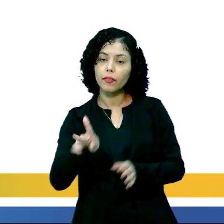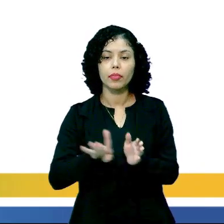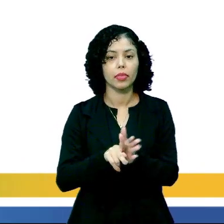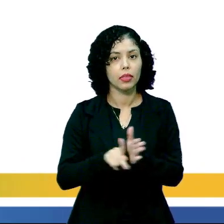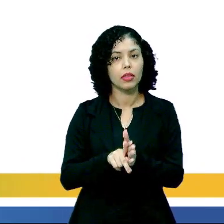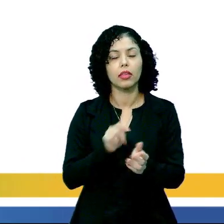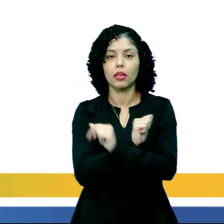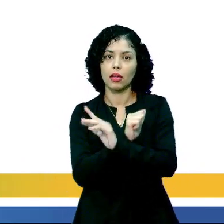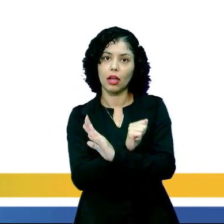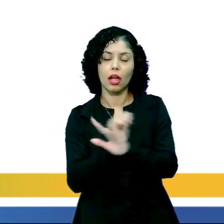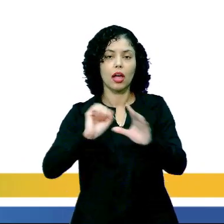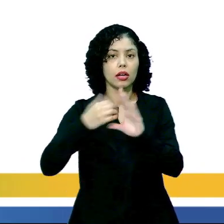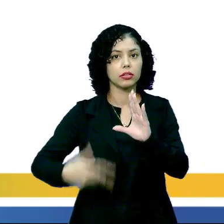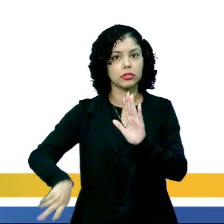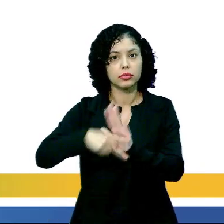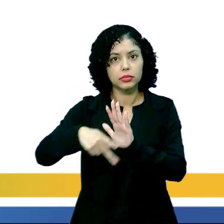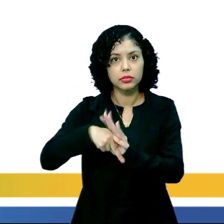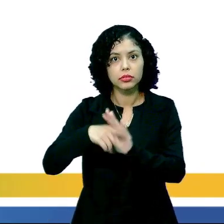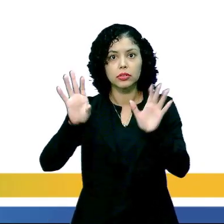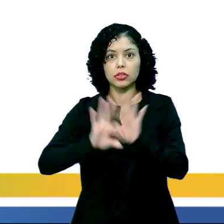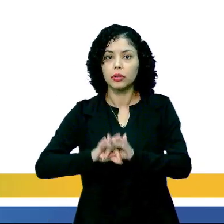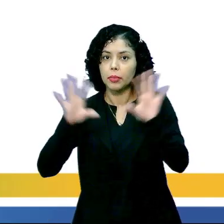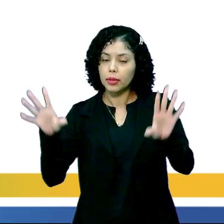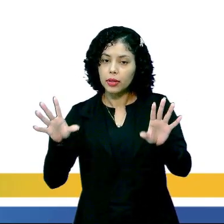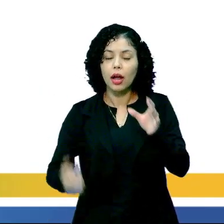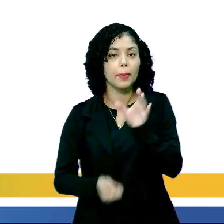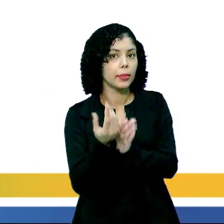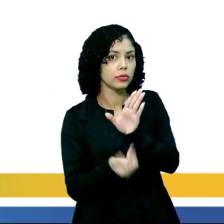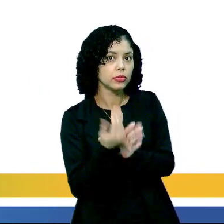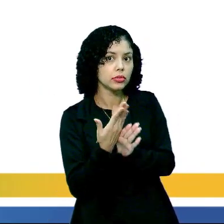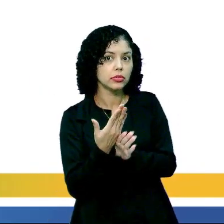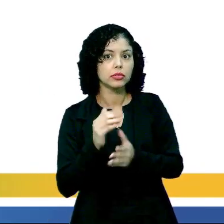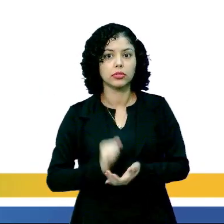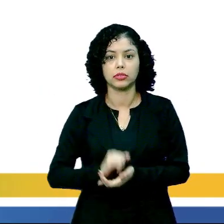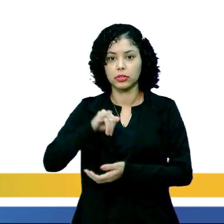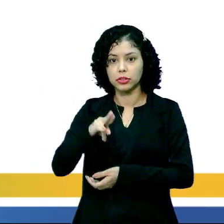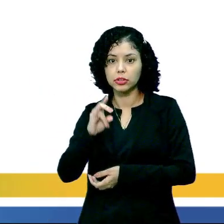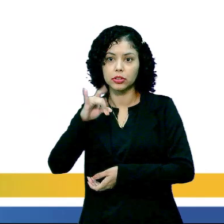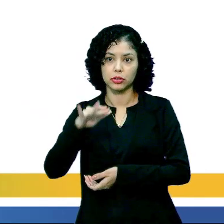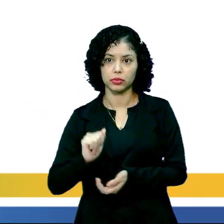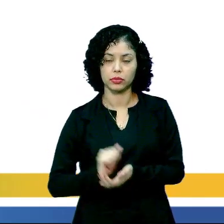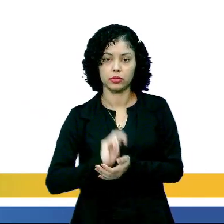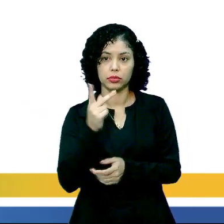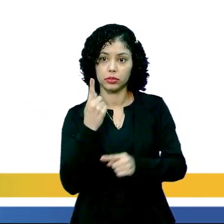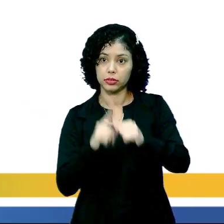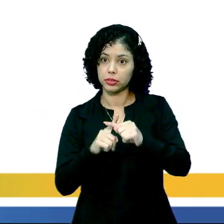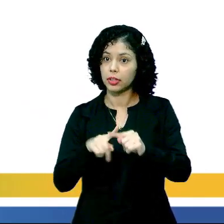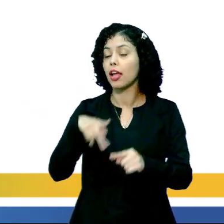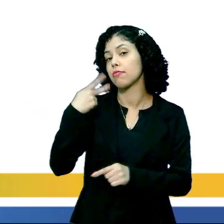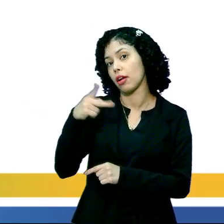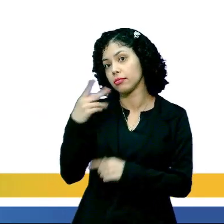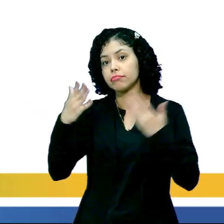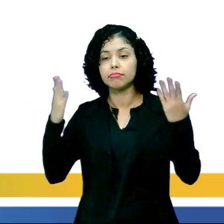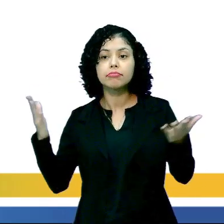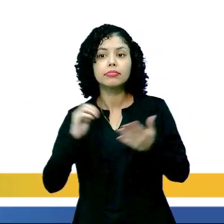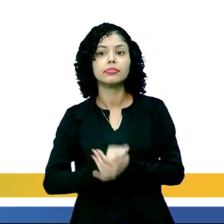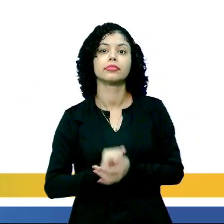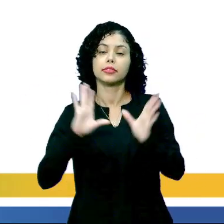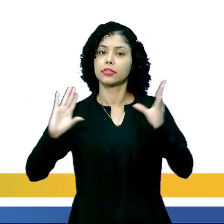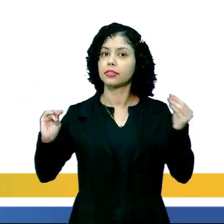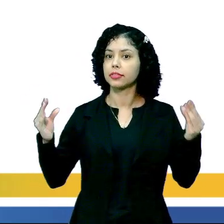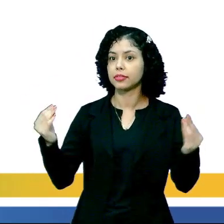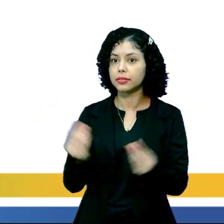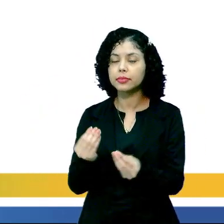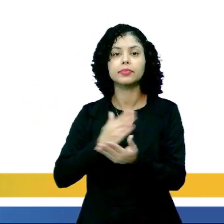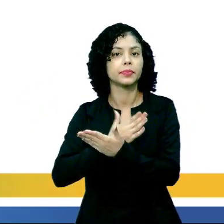um ácido sempre tem essa característica de liberar e produzir íons h+ então inorgicamente falando se a